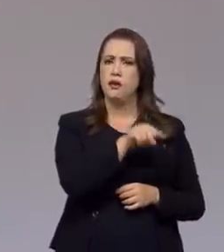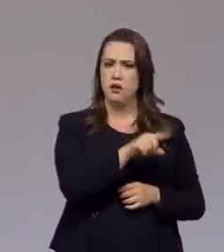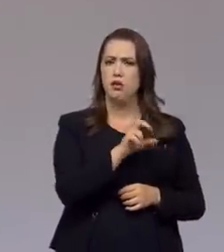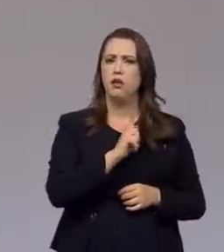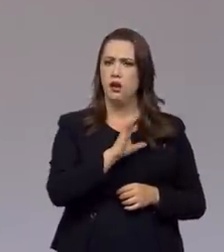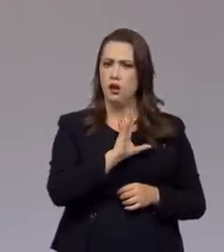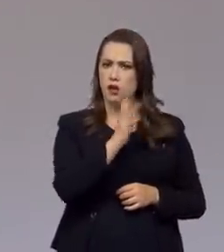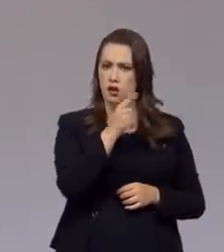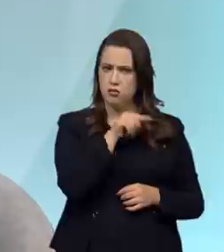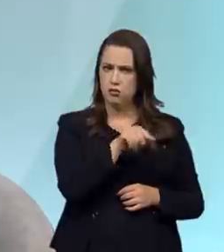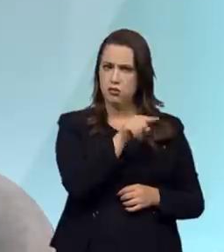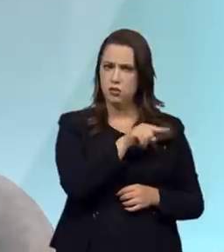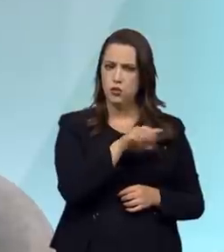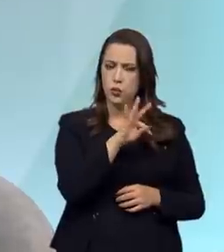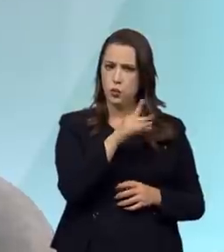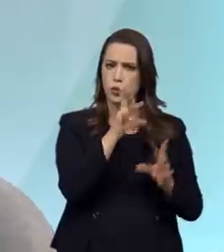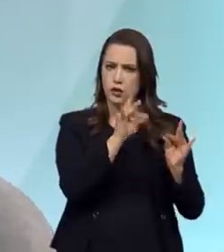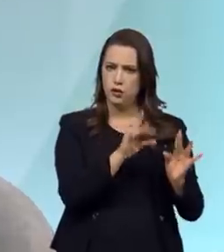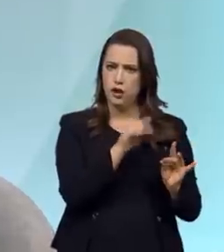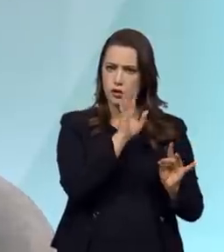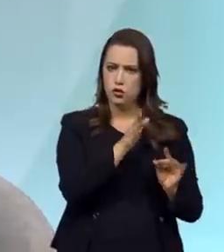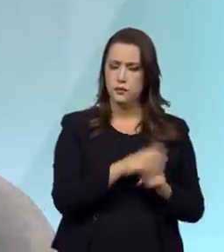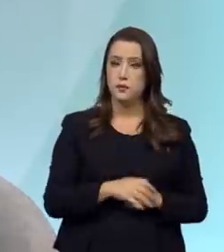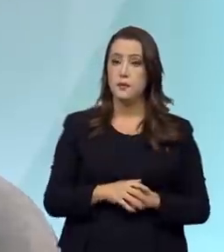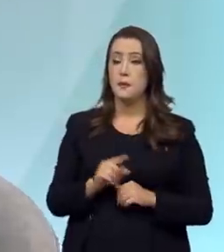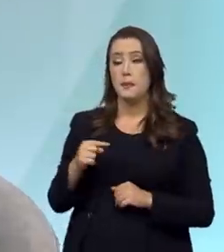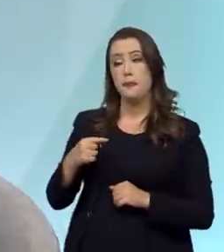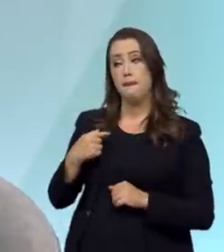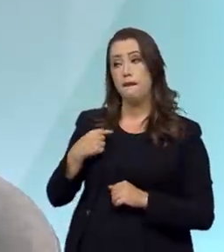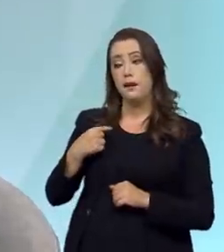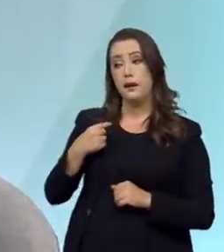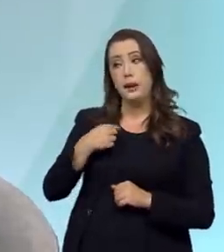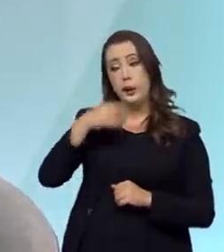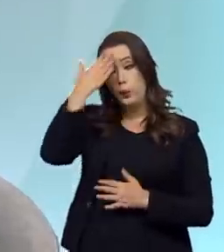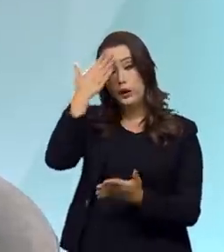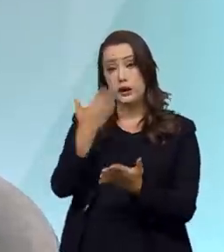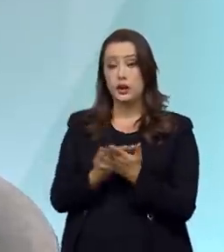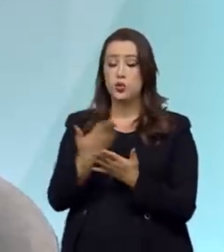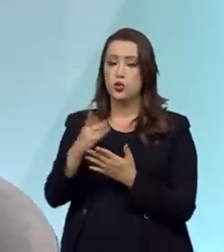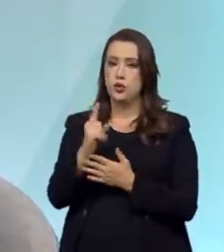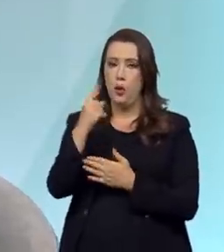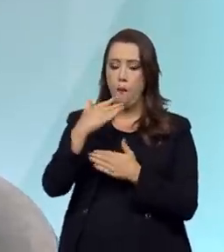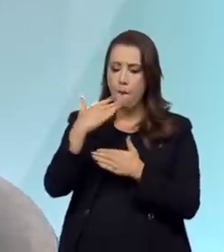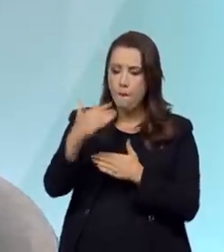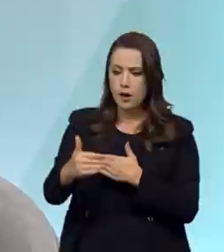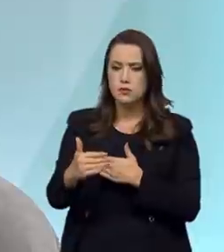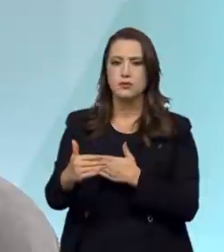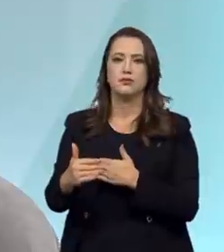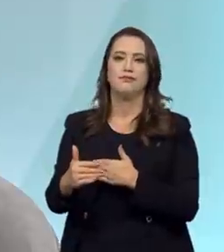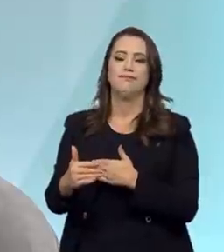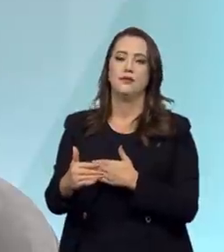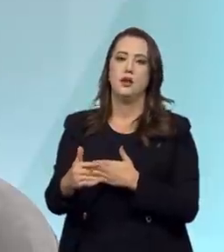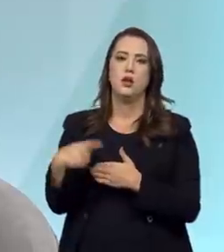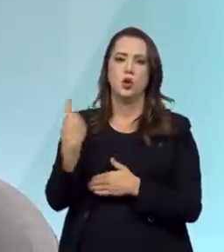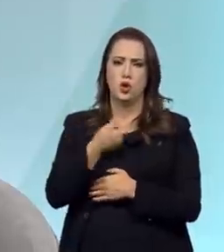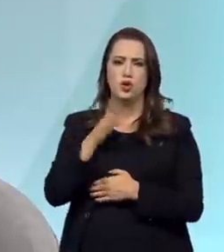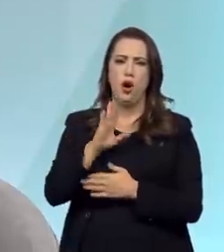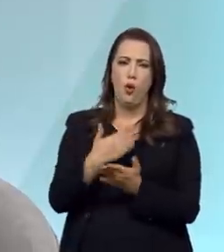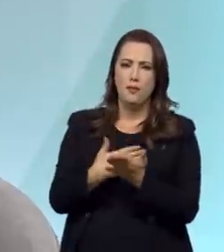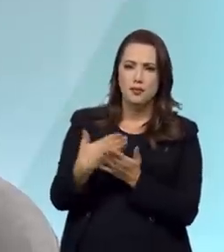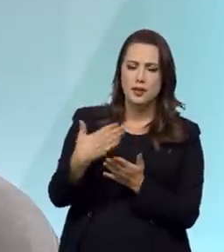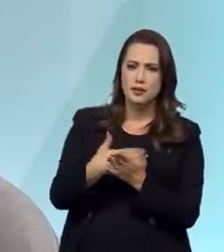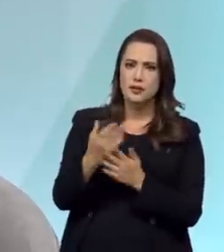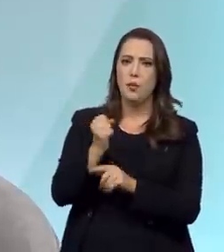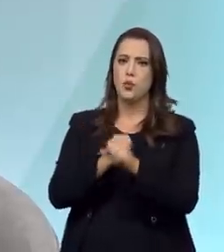com tudo isso que estou já falou Eu acredito que ele vai ser mais um passo a gente deu o primeiro passo num acordo por consenso multilateral